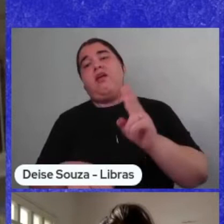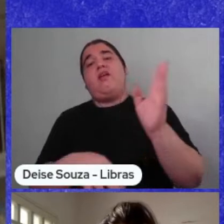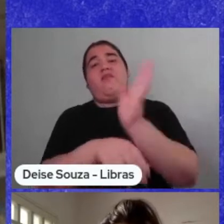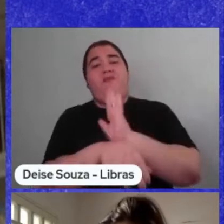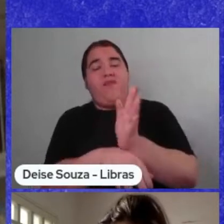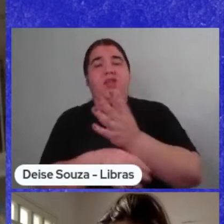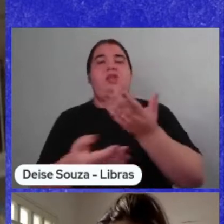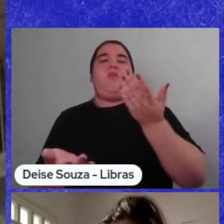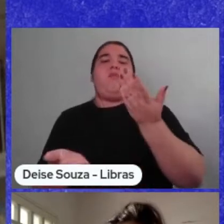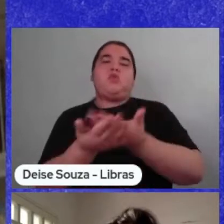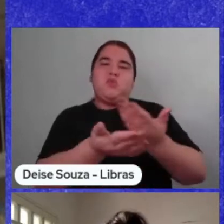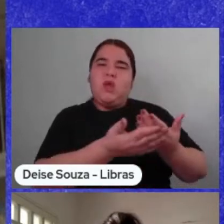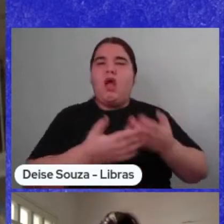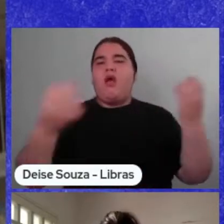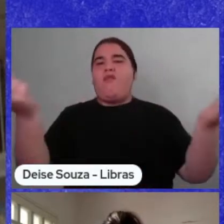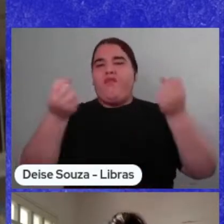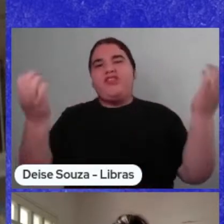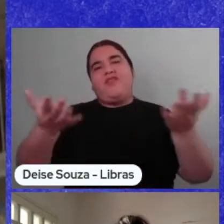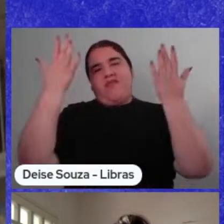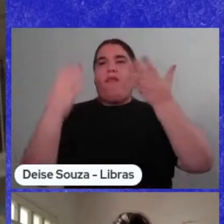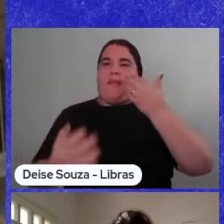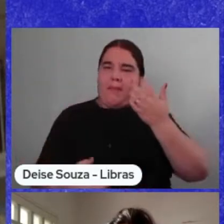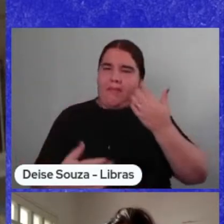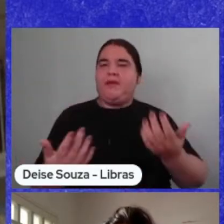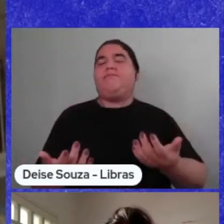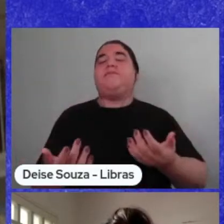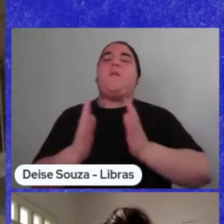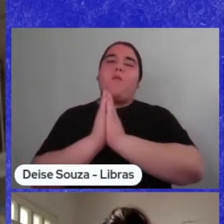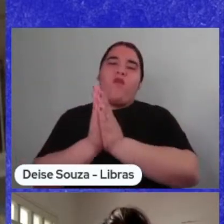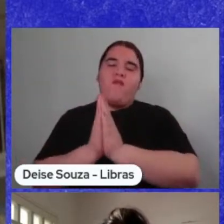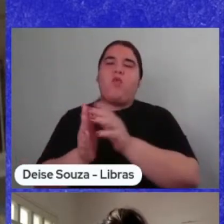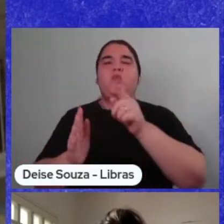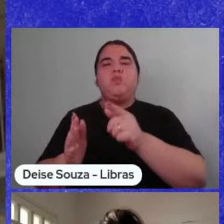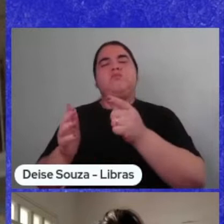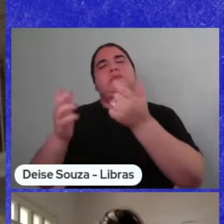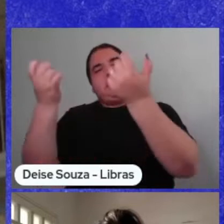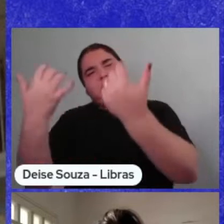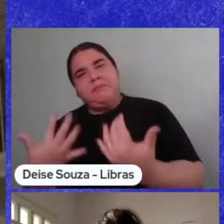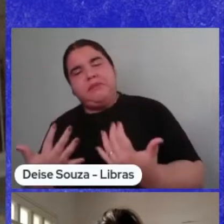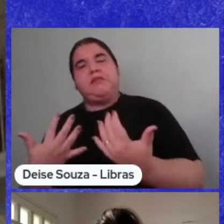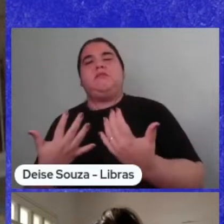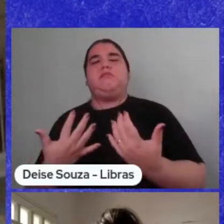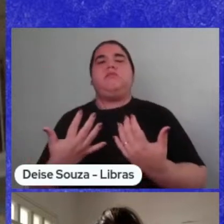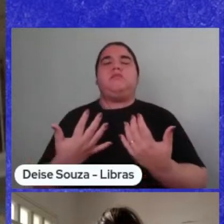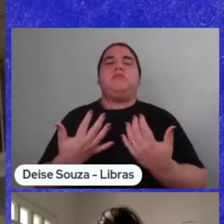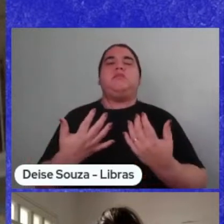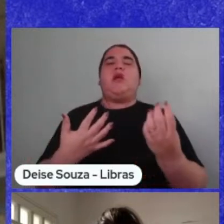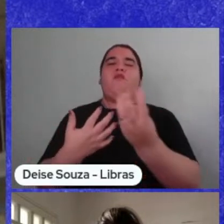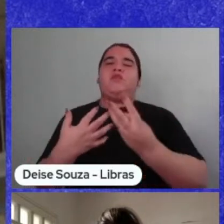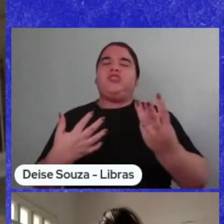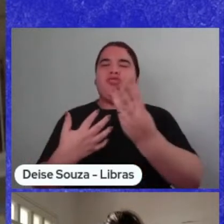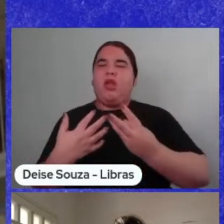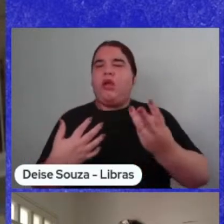festivais, enfim. Mas então, Palio, eu queria que você falasse um pouquinho mais dessa construção mesmo, dessa atmosfera que vocês construíram